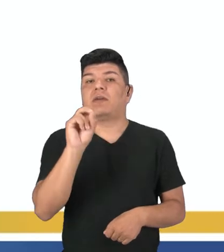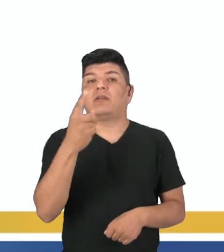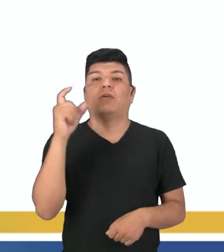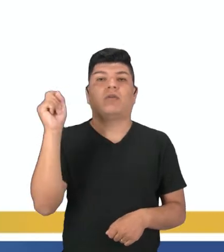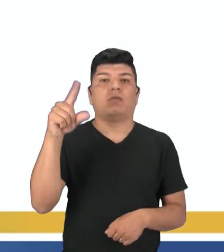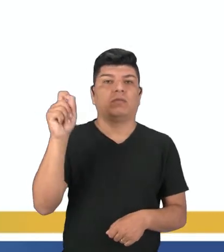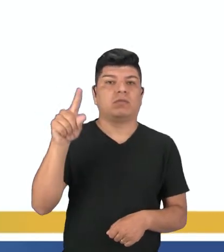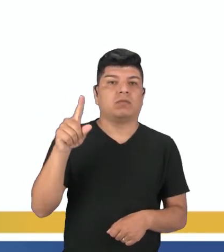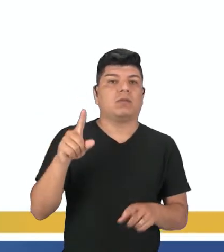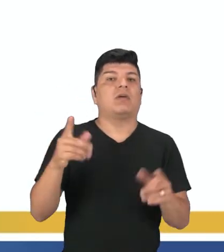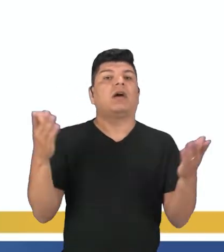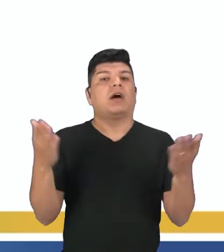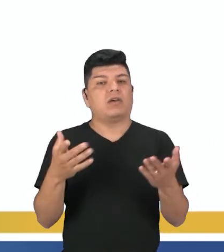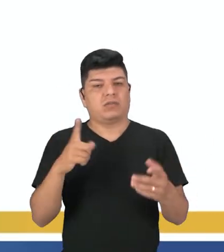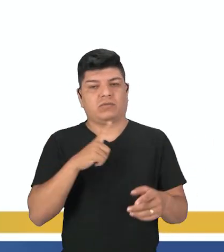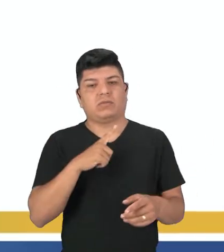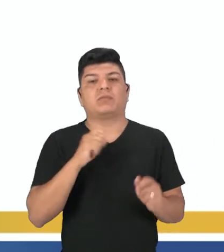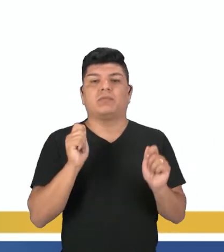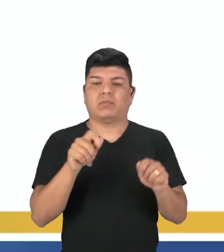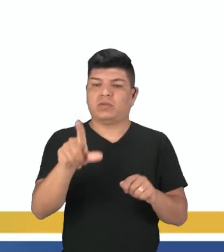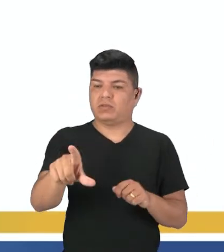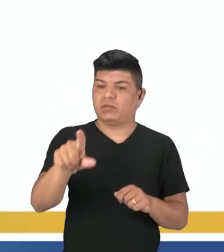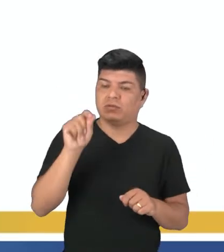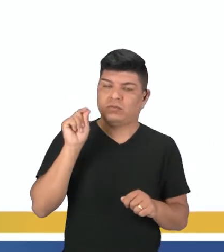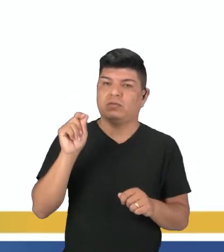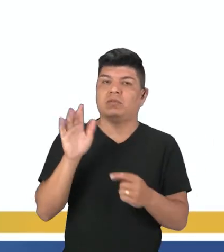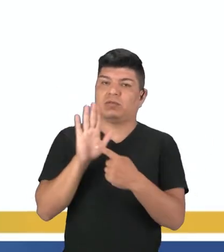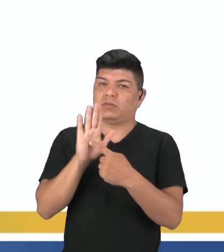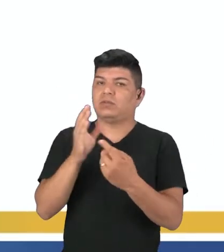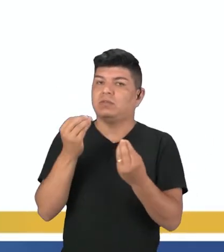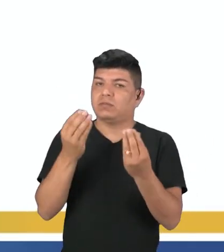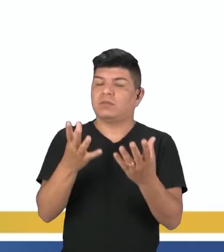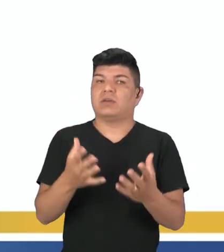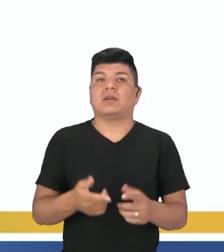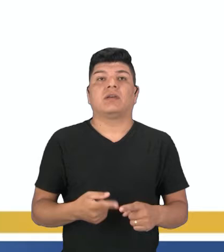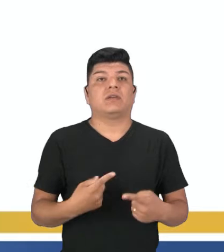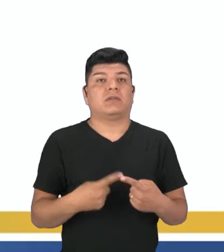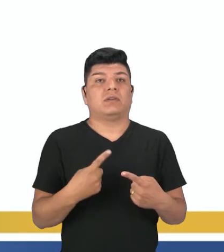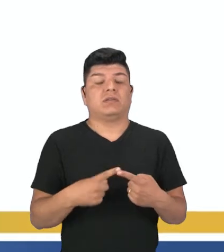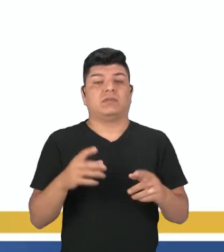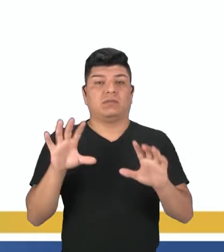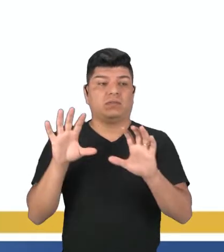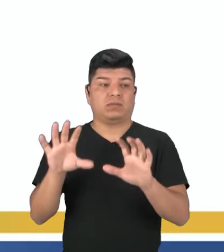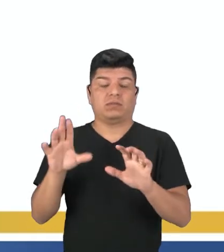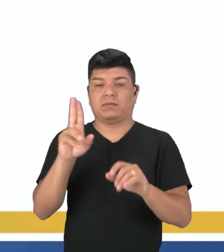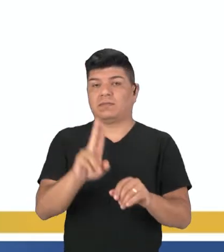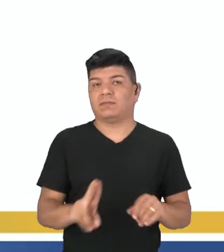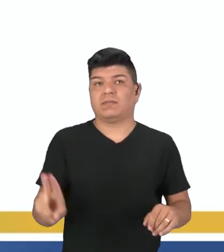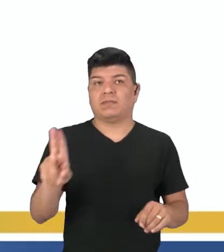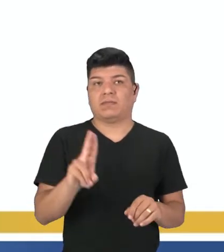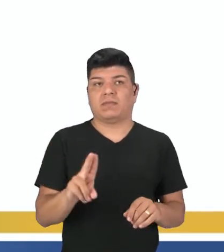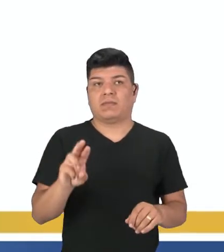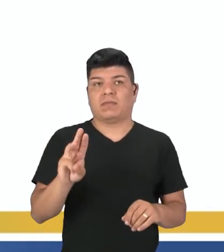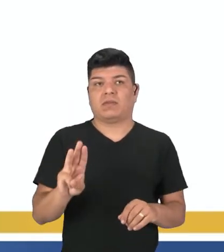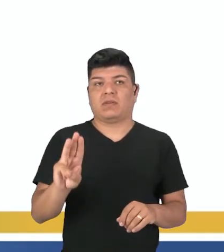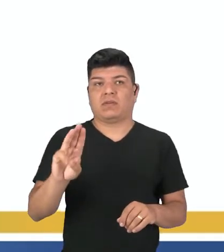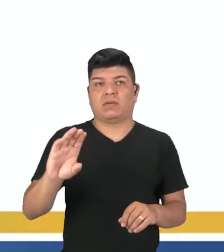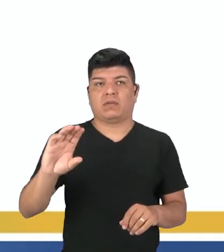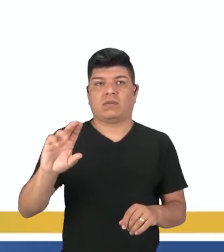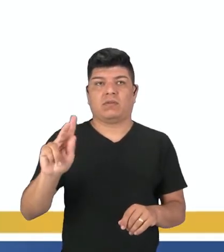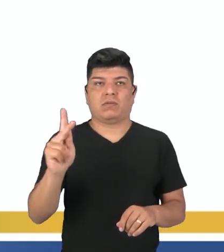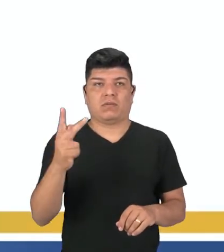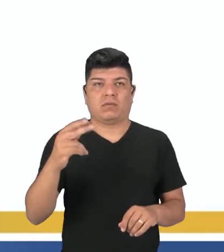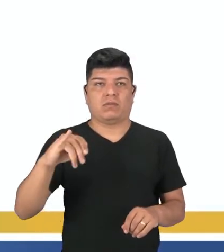eu te dei opções. Você tem que escolher entre as opções que eu te forneci. Então, nessa situação, eu vou usar o which. E observar que a